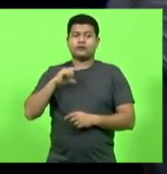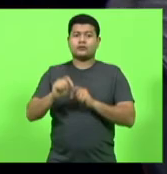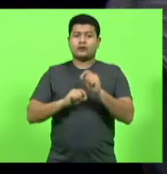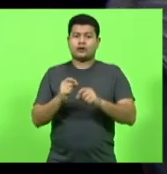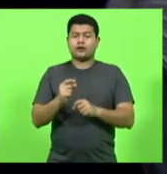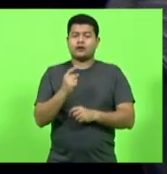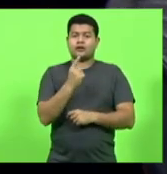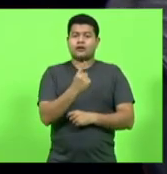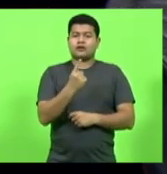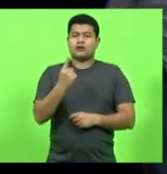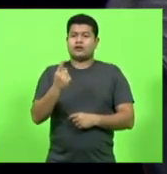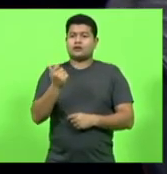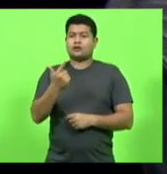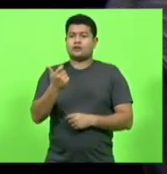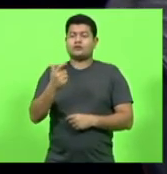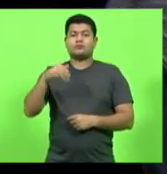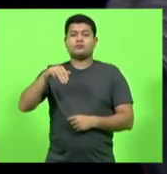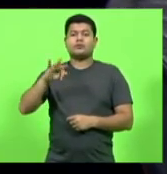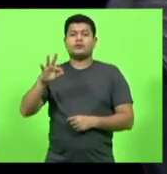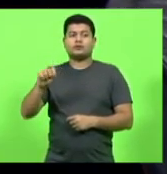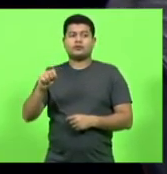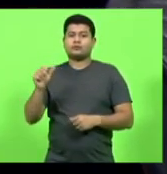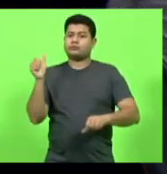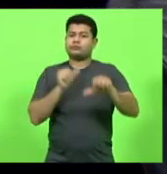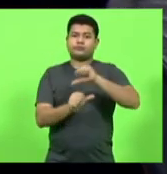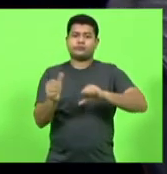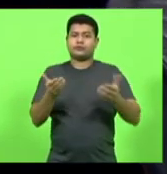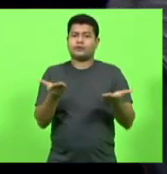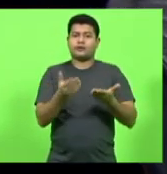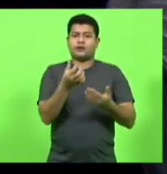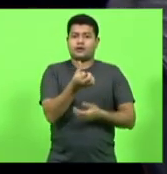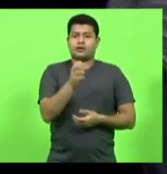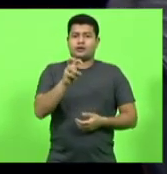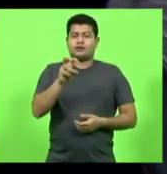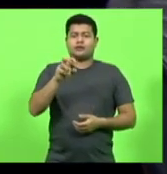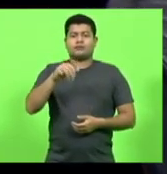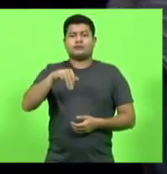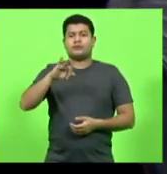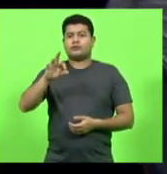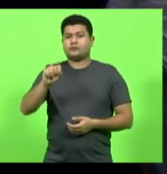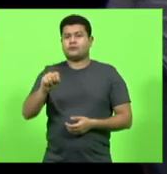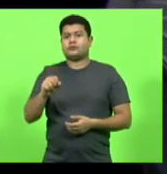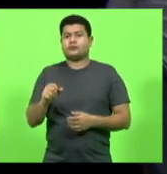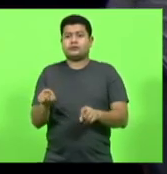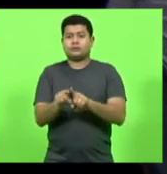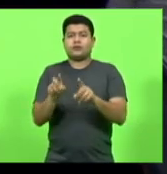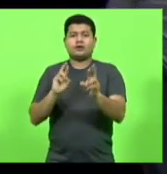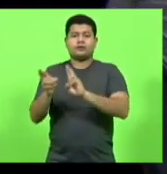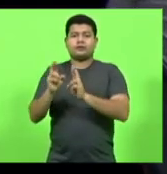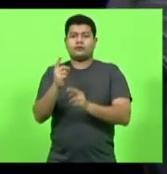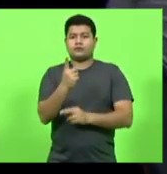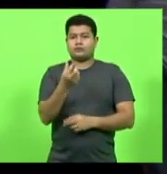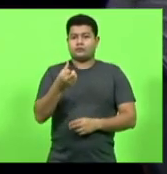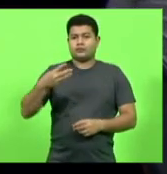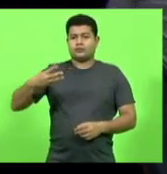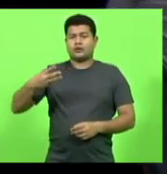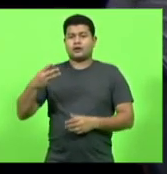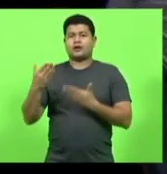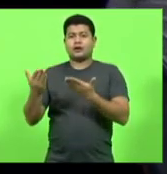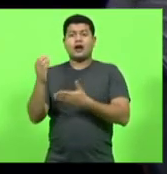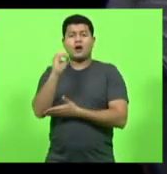para 65. Em relação a 163, a nossa rodovia, deputada Marlene, do extremo